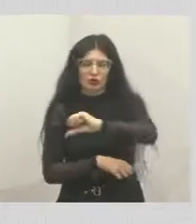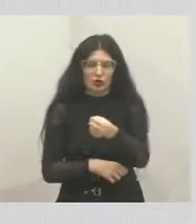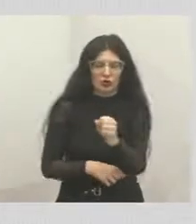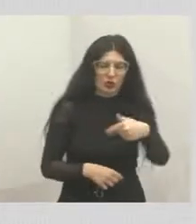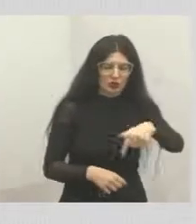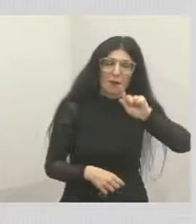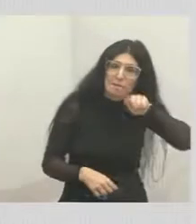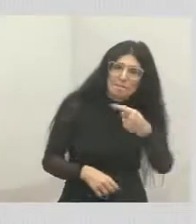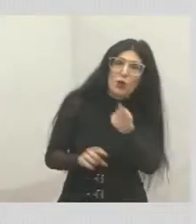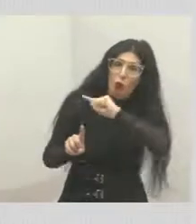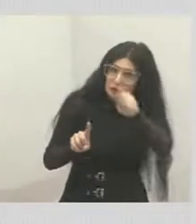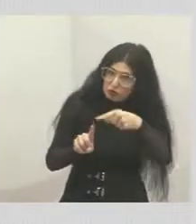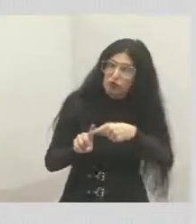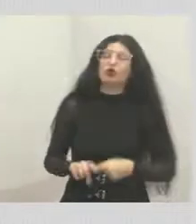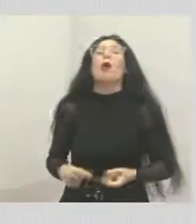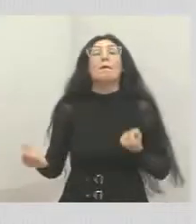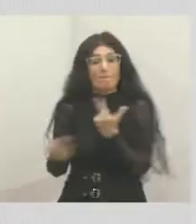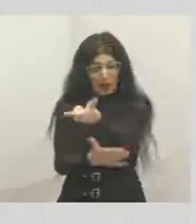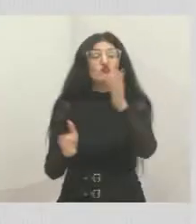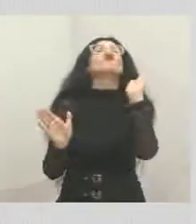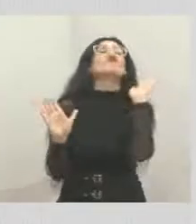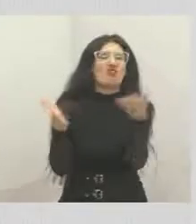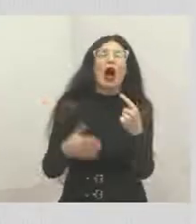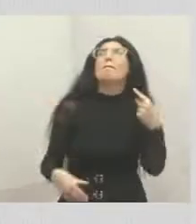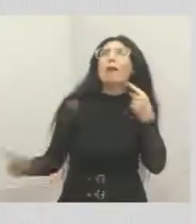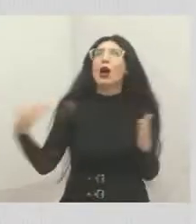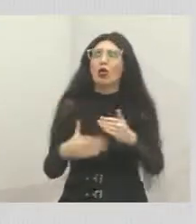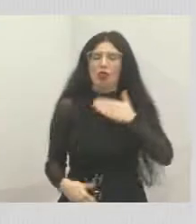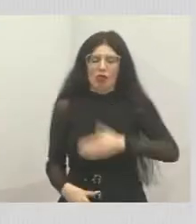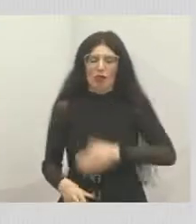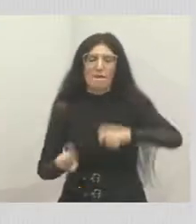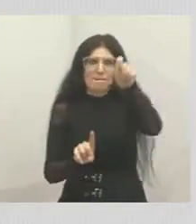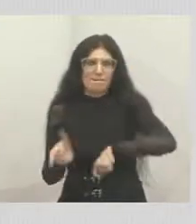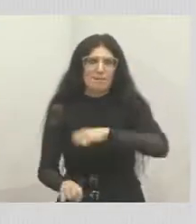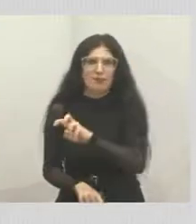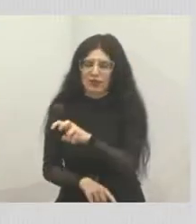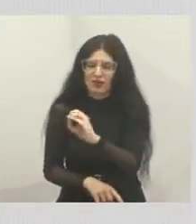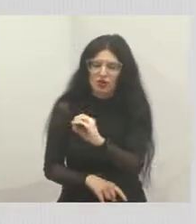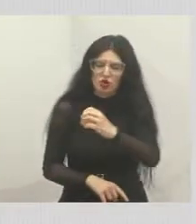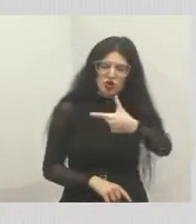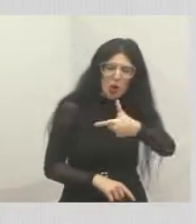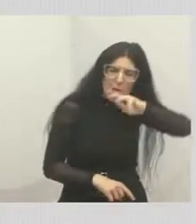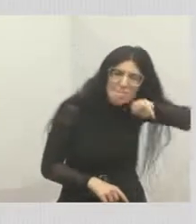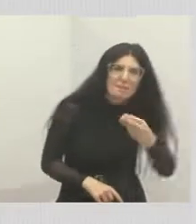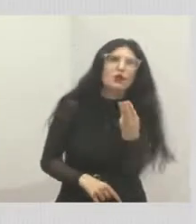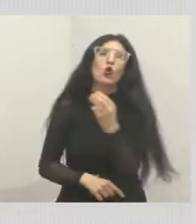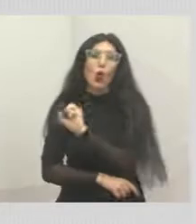897.987.000 prevista, liquidado até o segundo quadrimestre